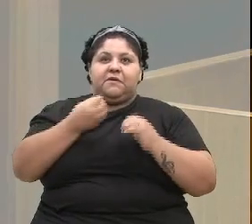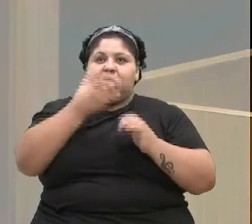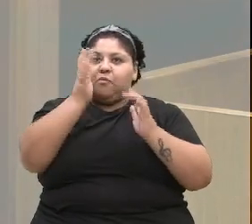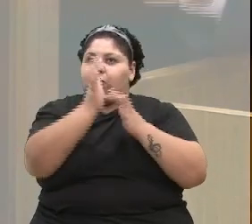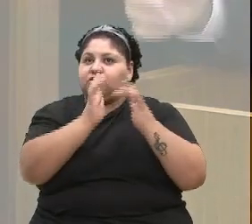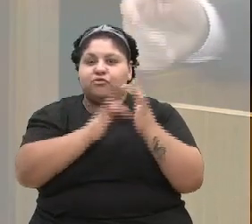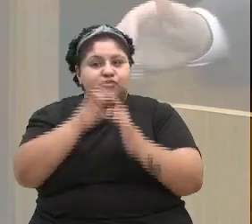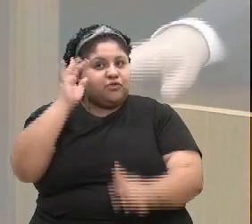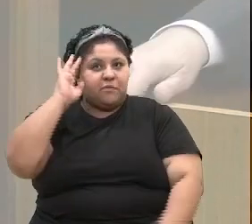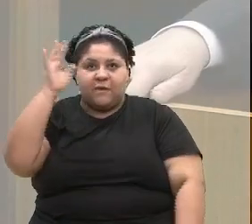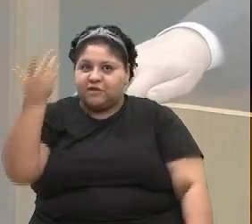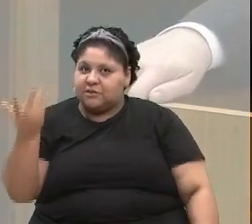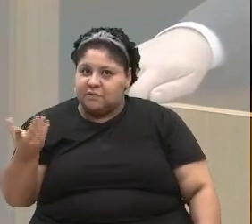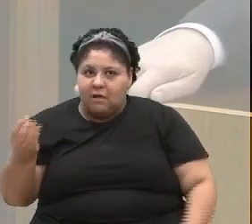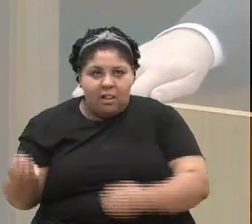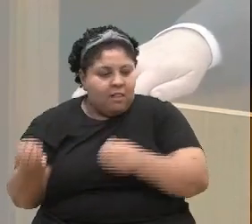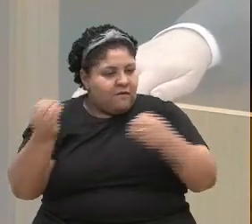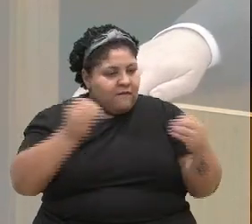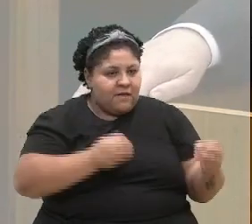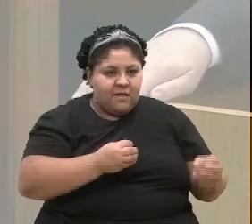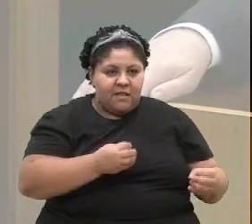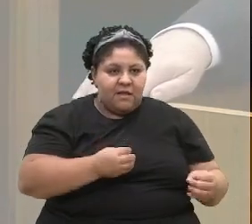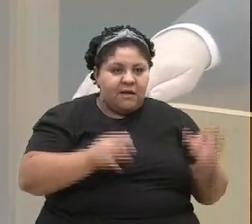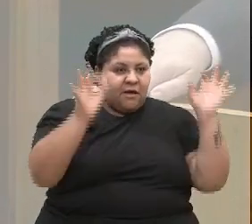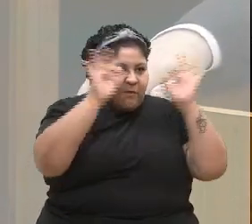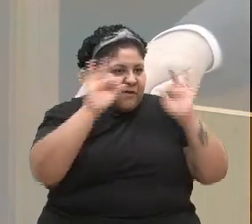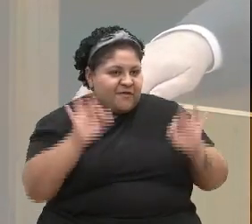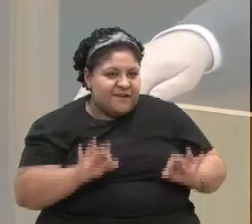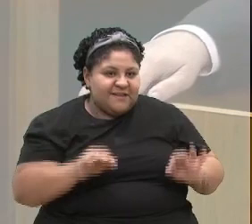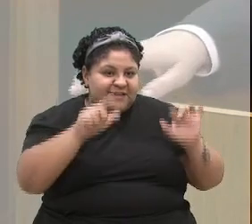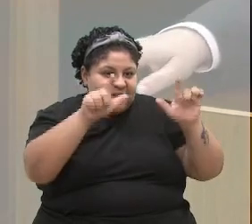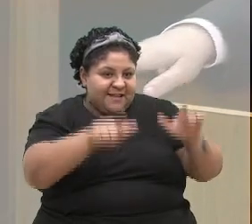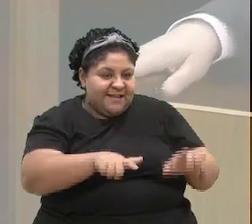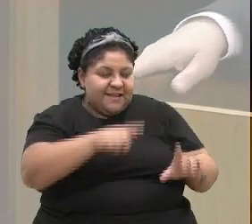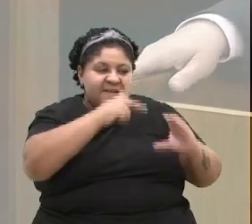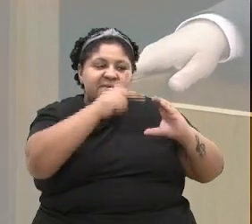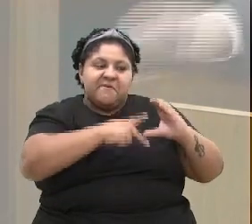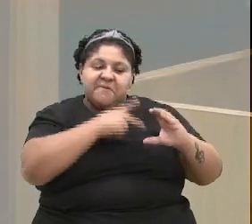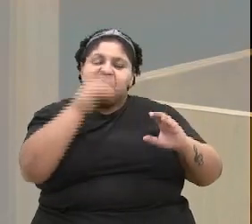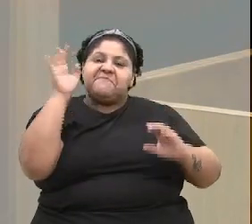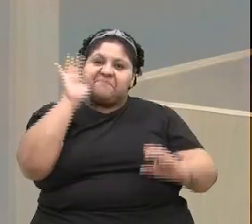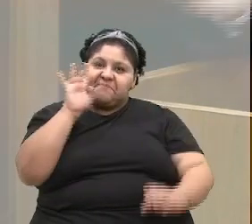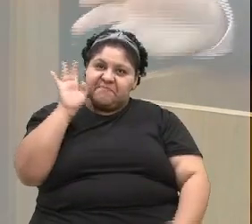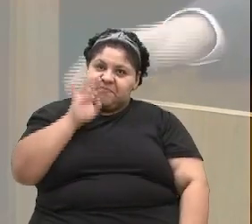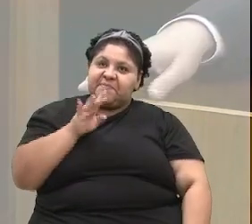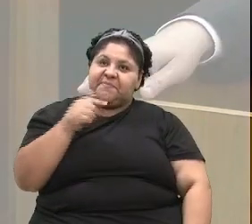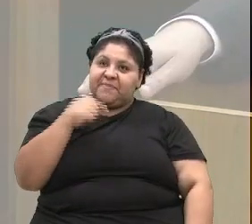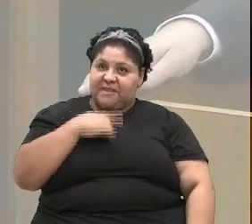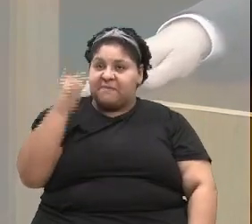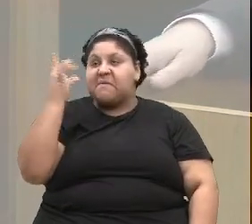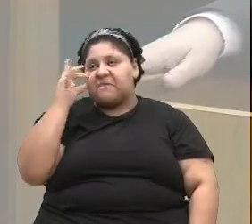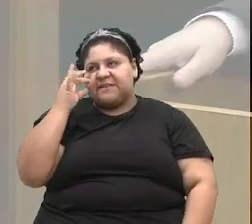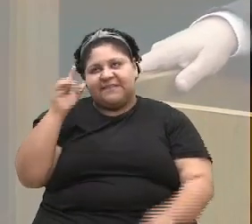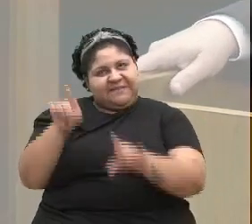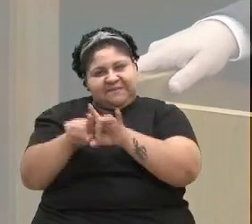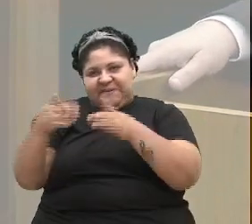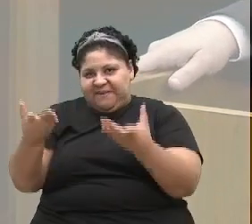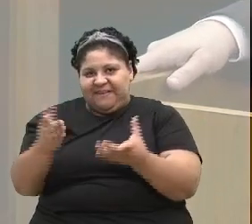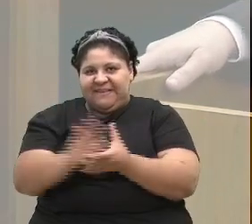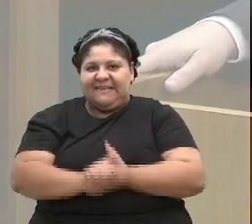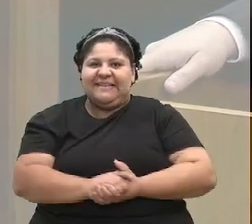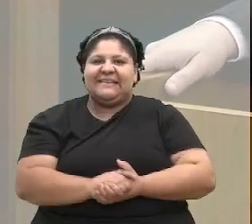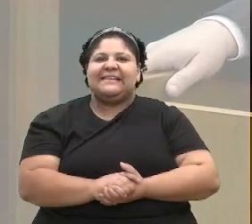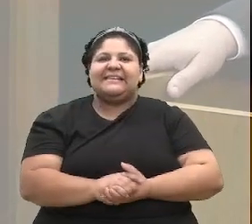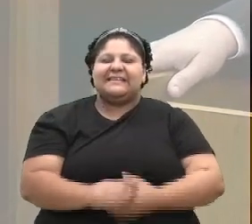lá para animar a nossa estante da Câmara de Vereadores. E foi bem legal, além da minha presença, obviamente.